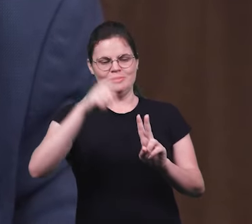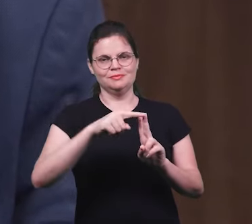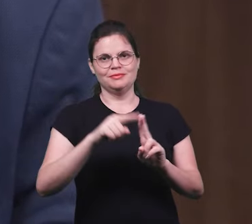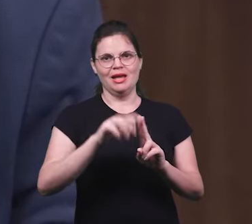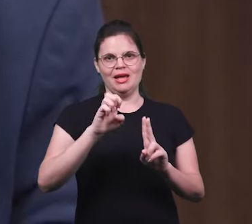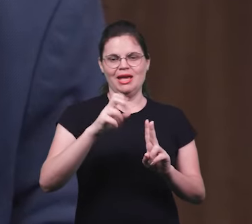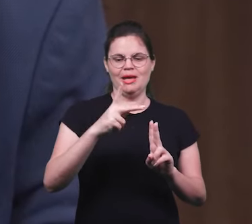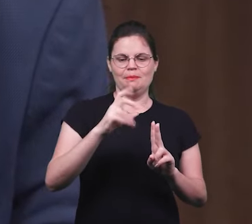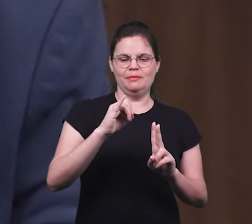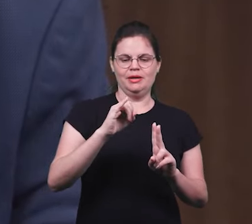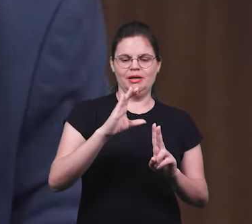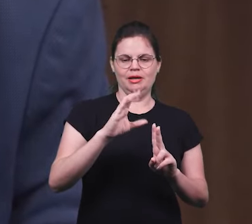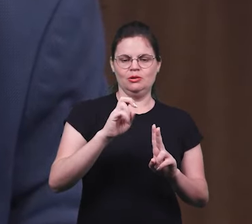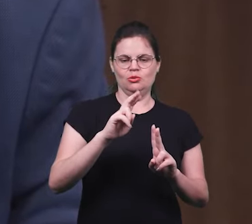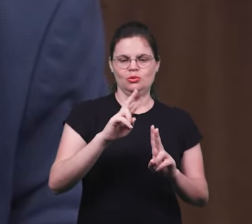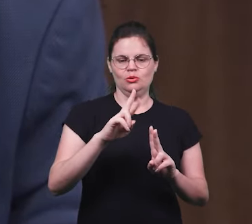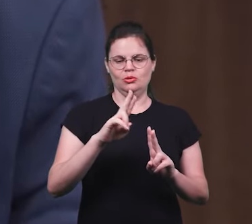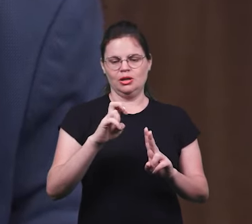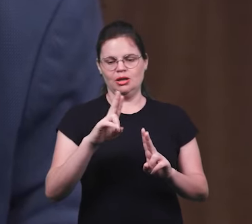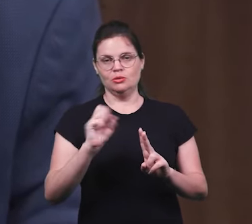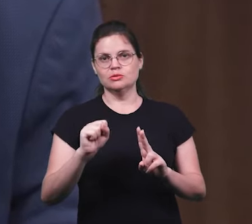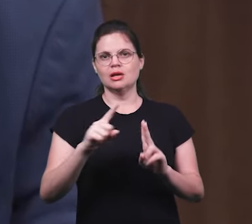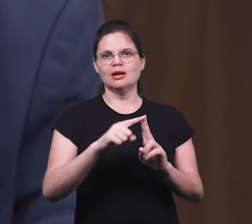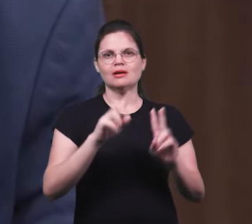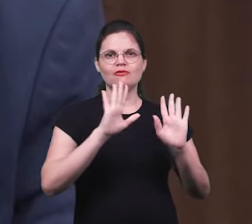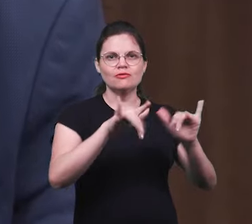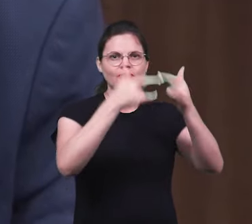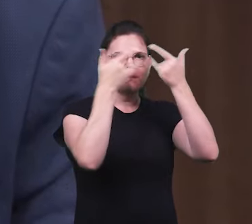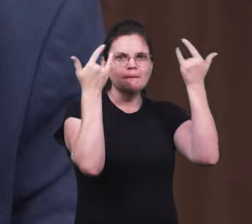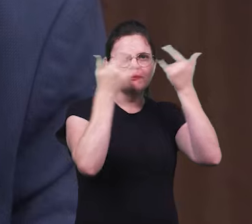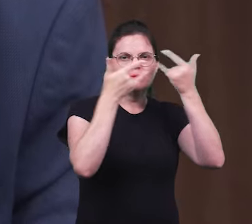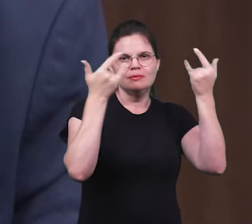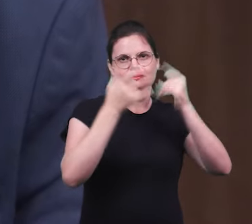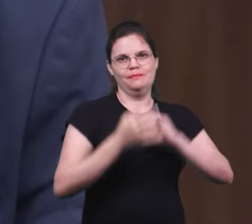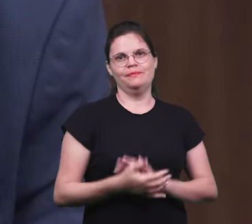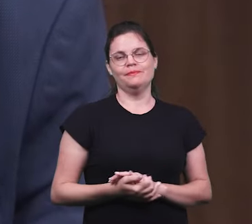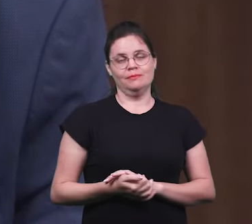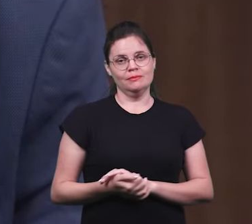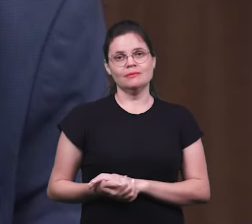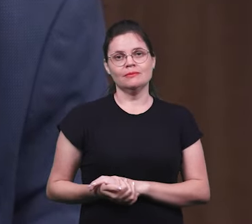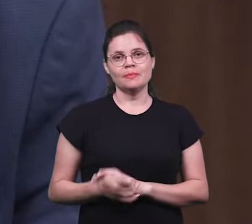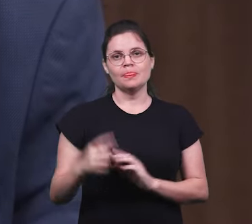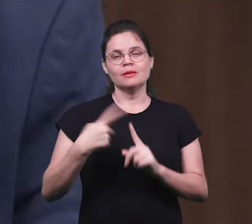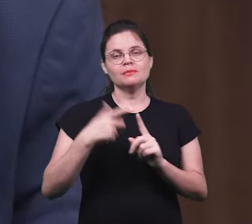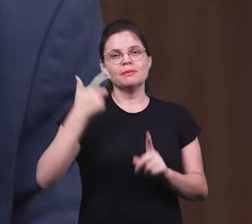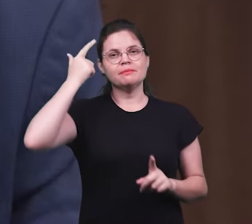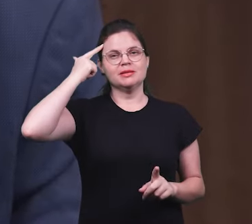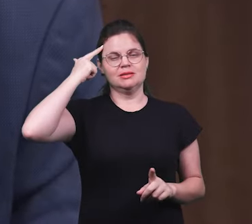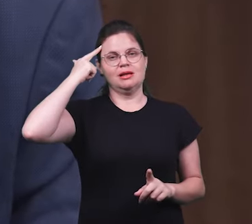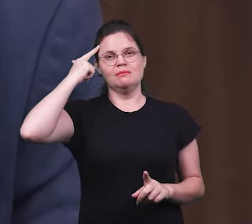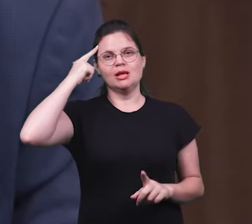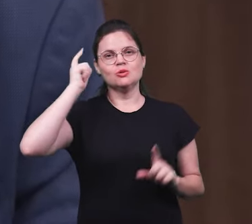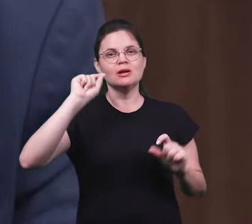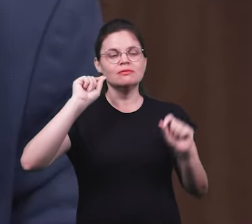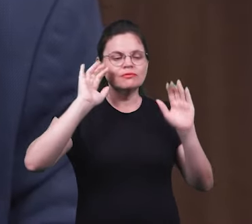isso. Podemos dizer que eram totalmente materialistas. O negócio deles era um